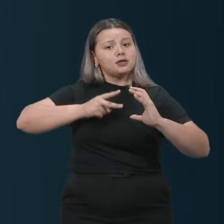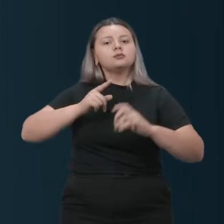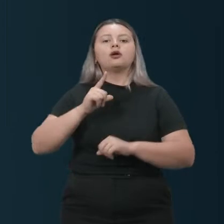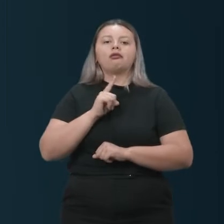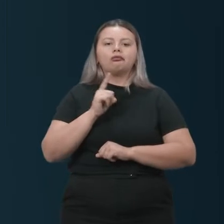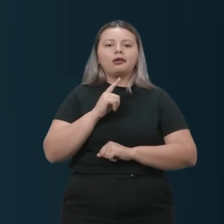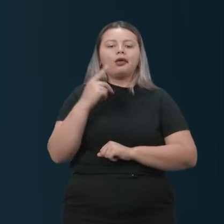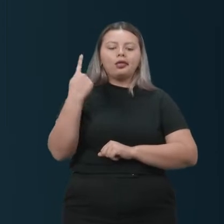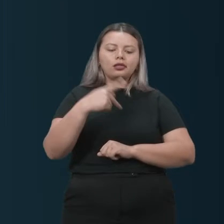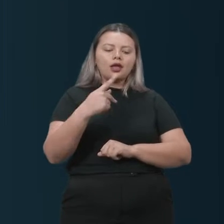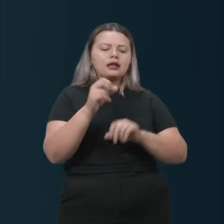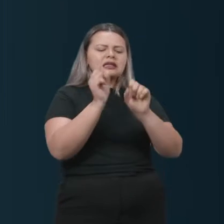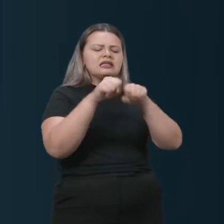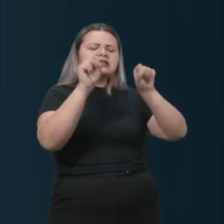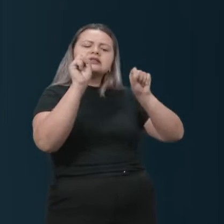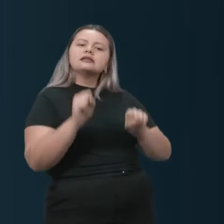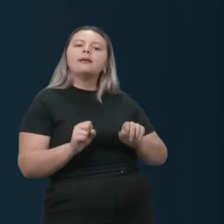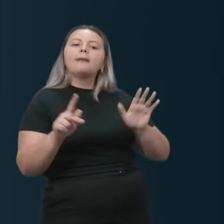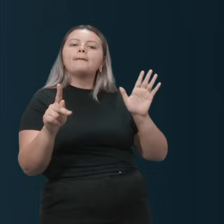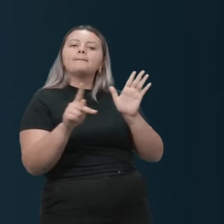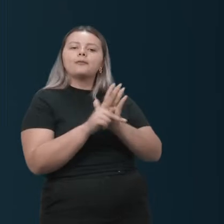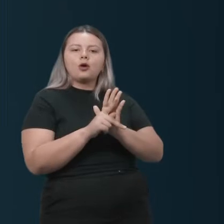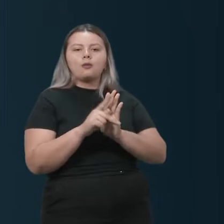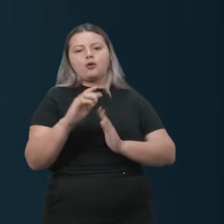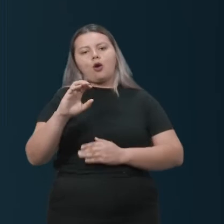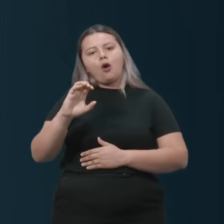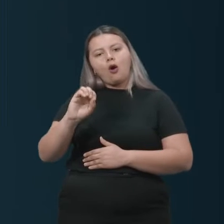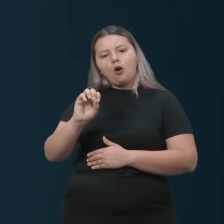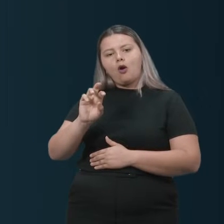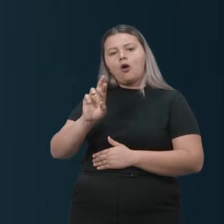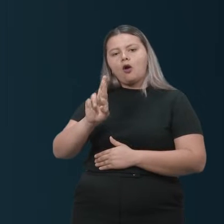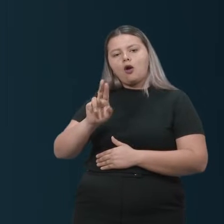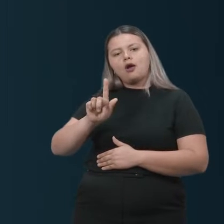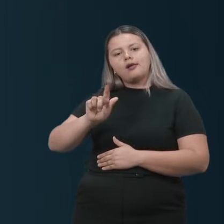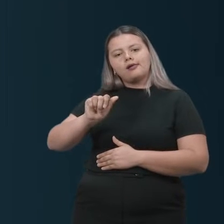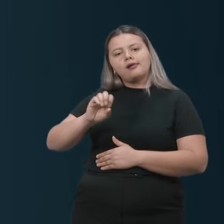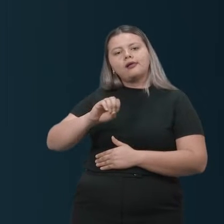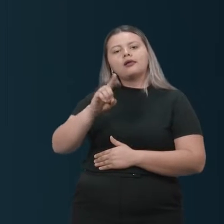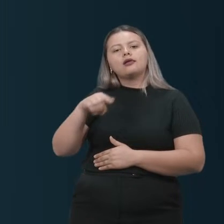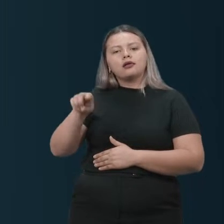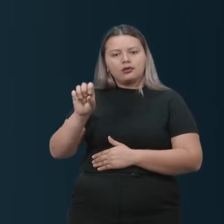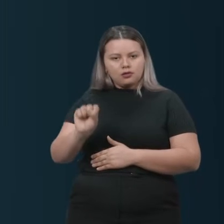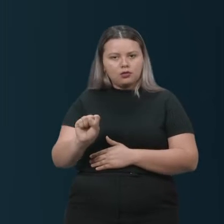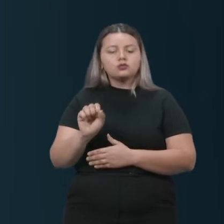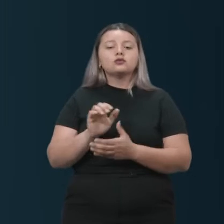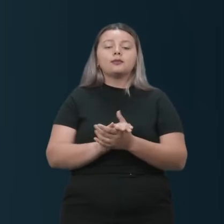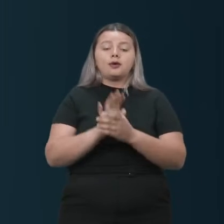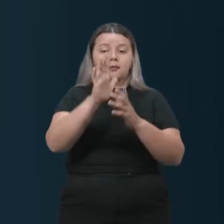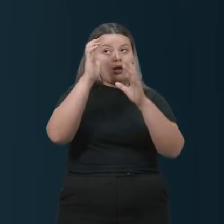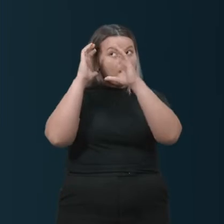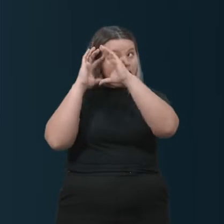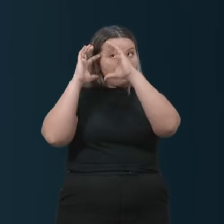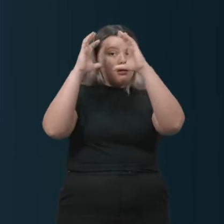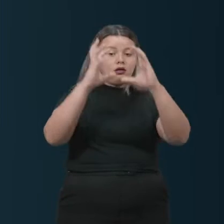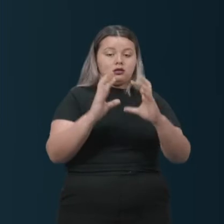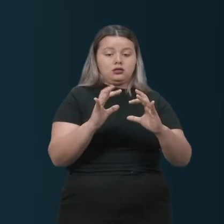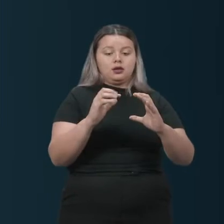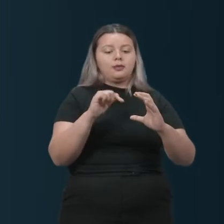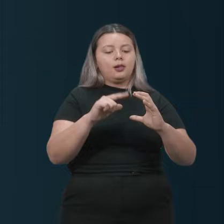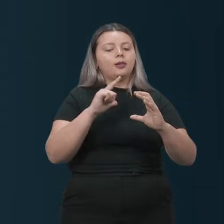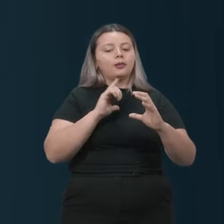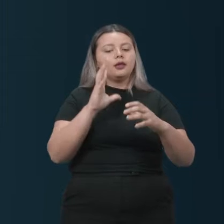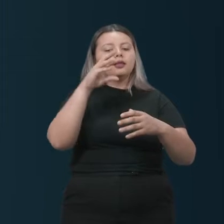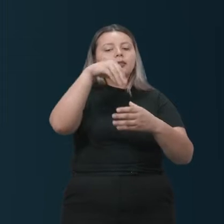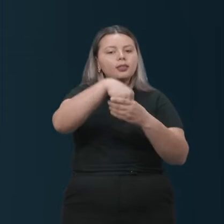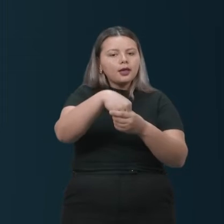gente chama de sistema de órgãos. Então, o cérebro, como eu mencionei, é um órgão que faz